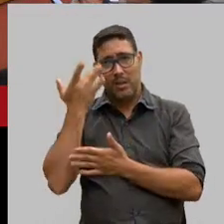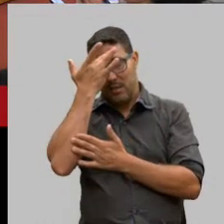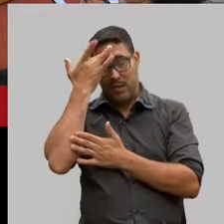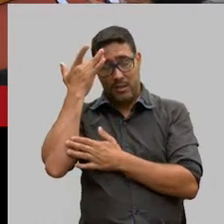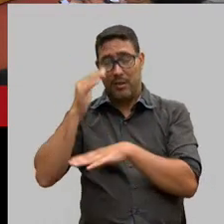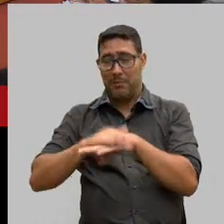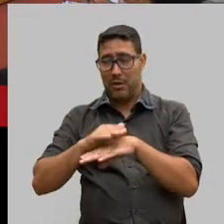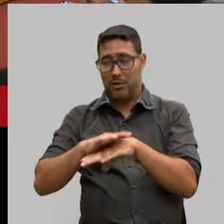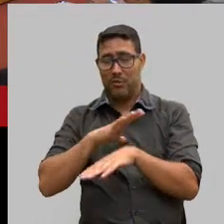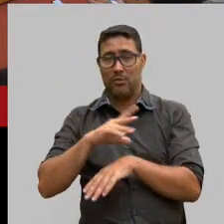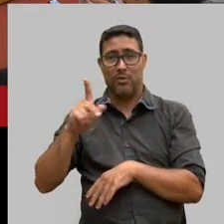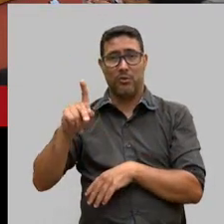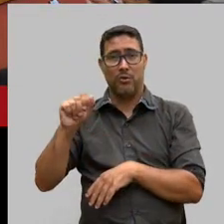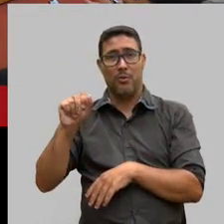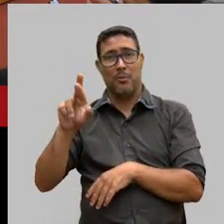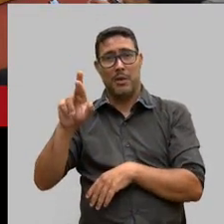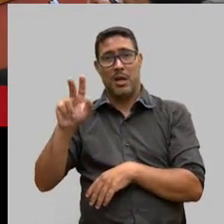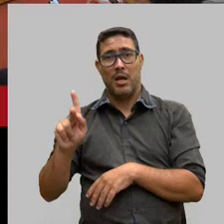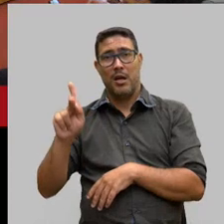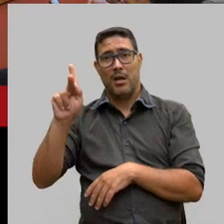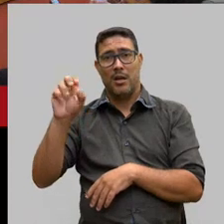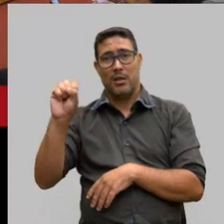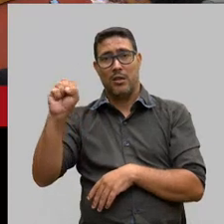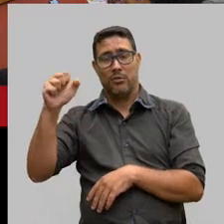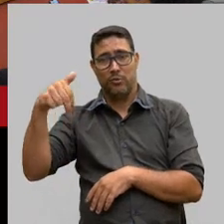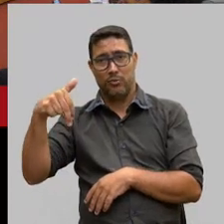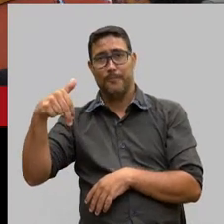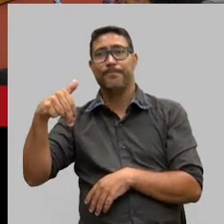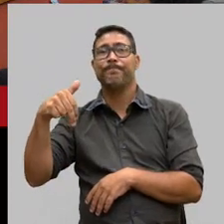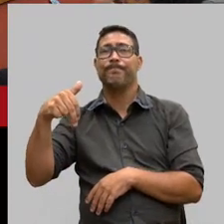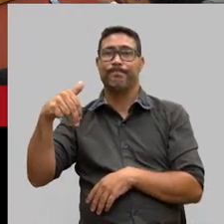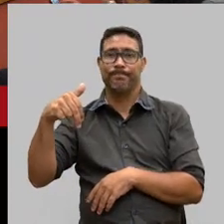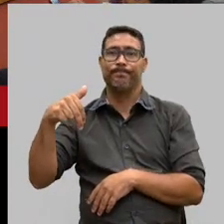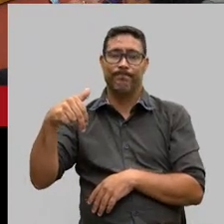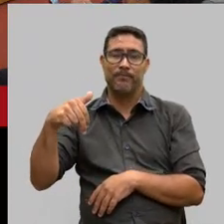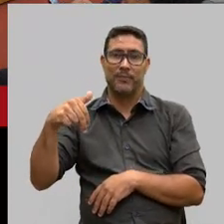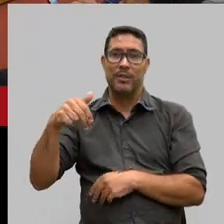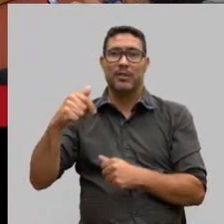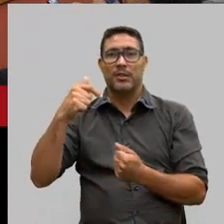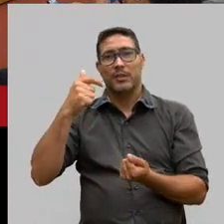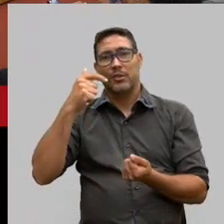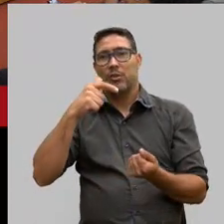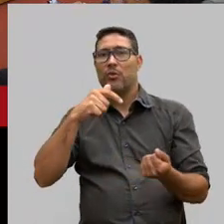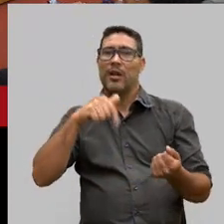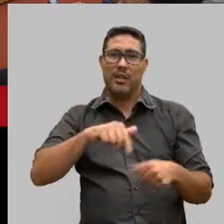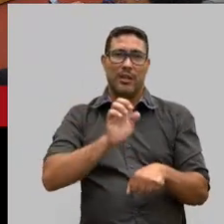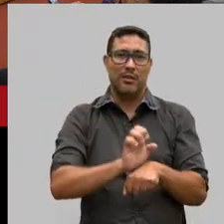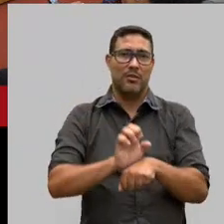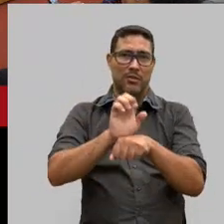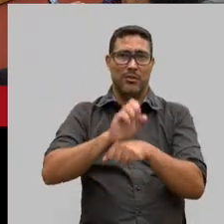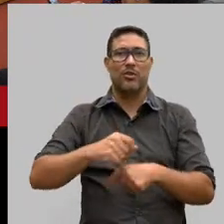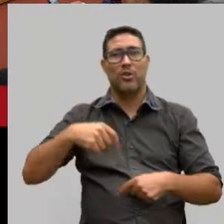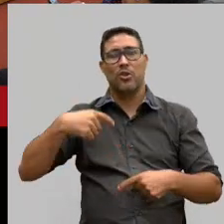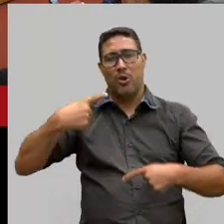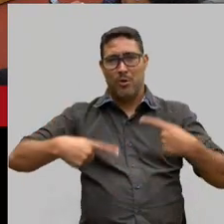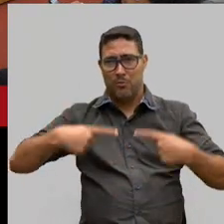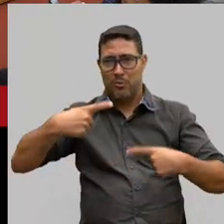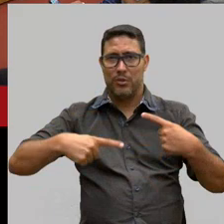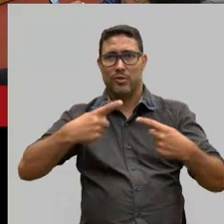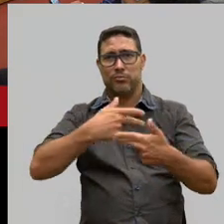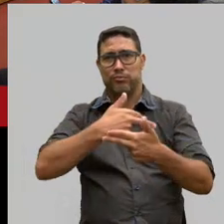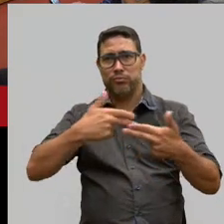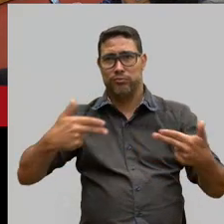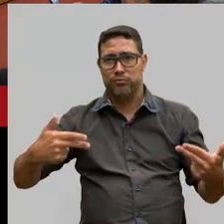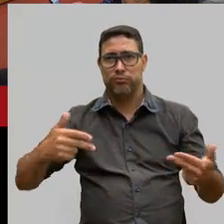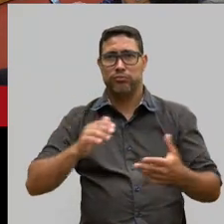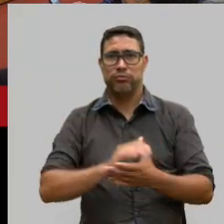paxon para tratar dessa questão eh do paxon no estado de Minas Gerais políticas públicas muito provocado